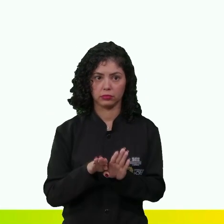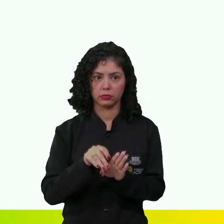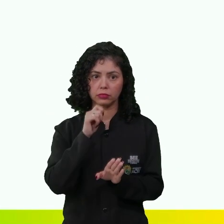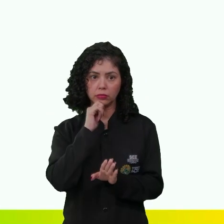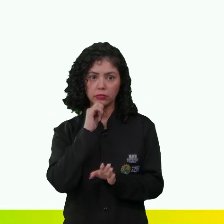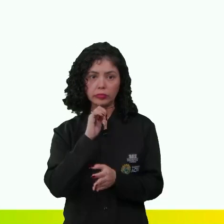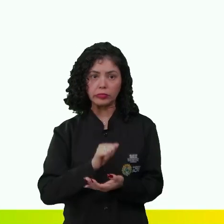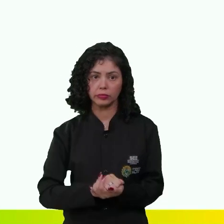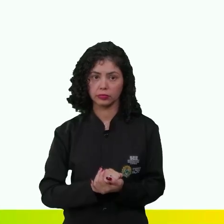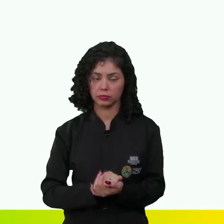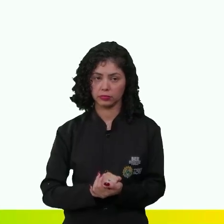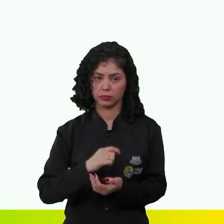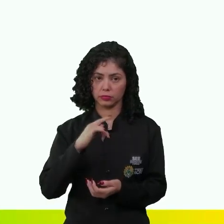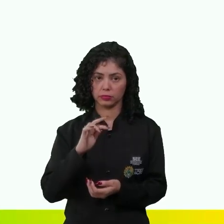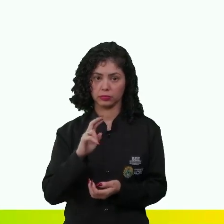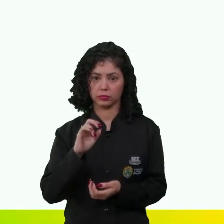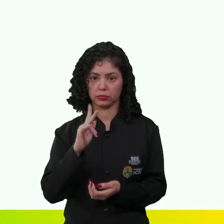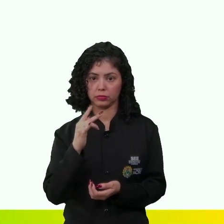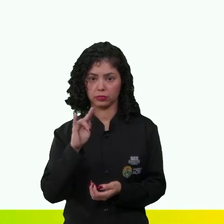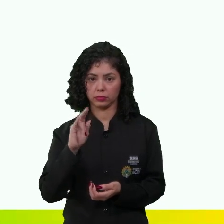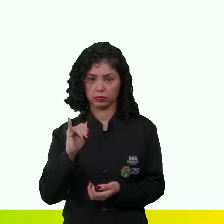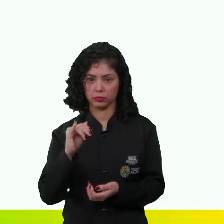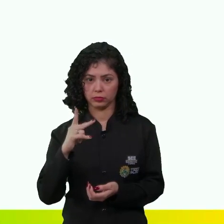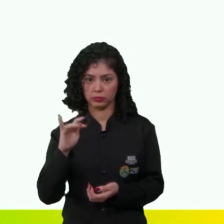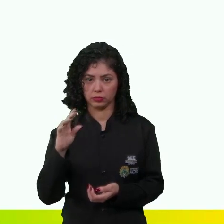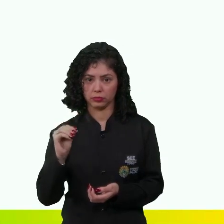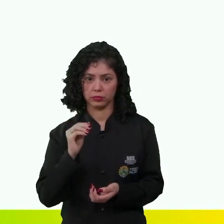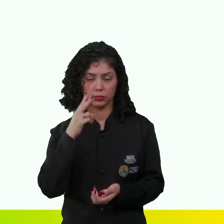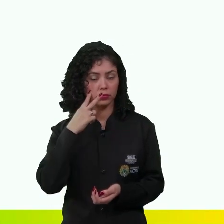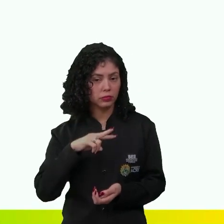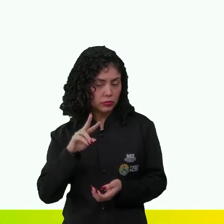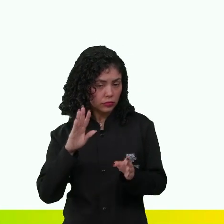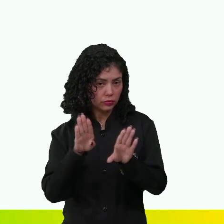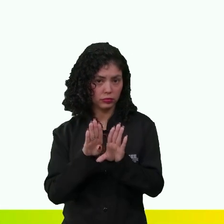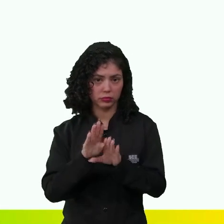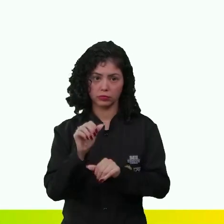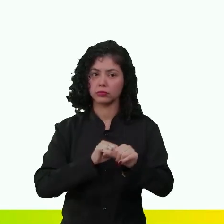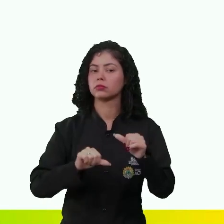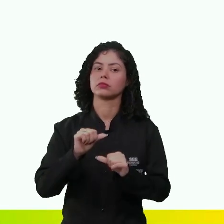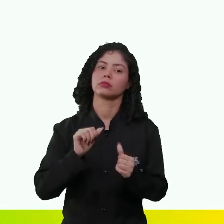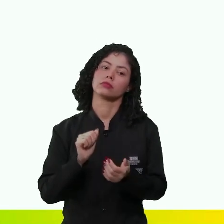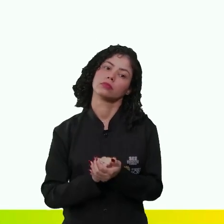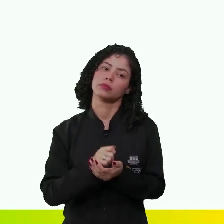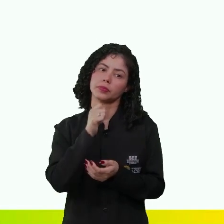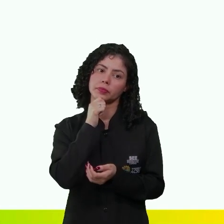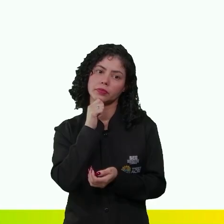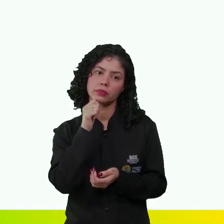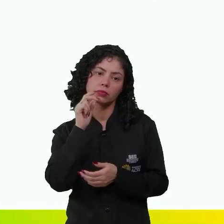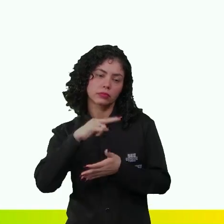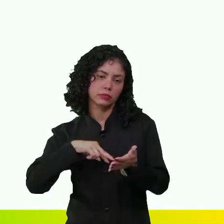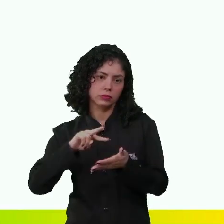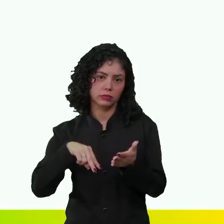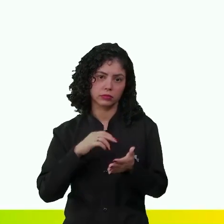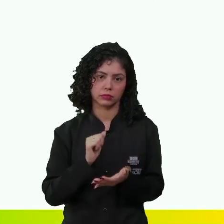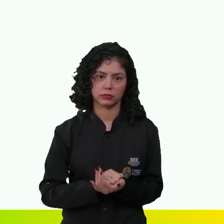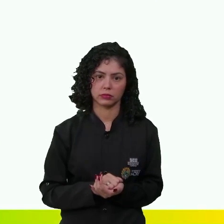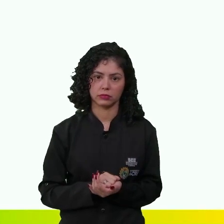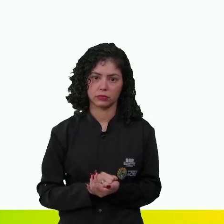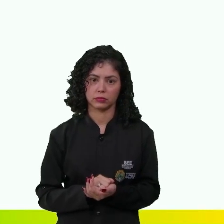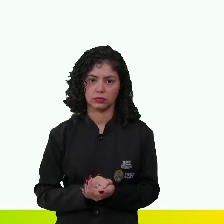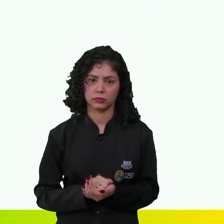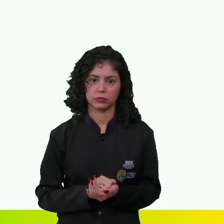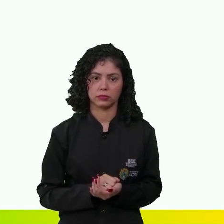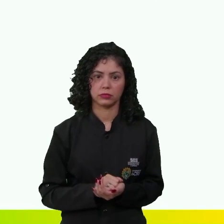uma parada de mão, mas você consegue ver a transição do movimento, a dança contemporânea aqui embaixo,